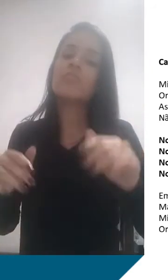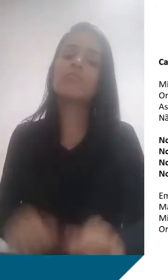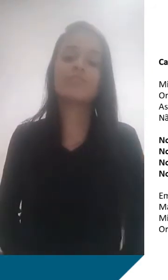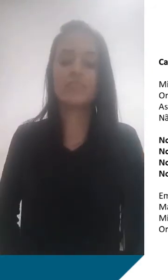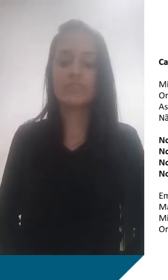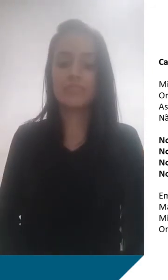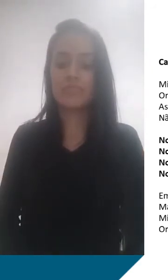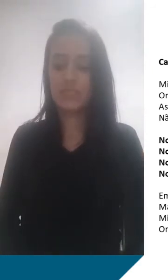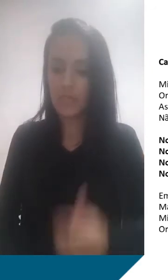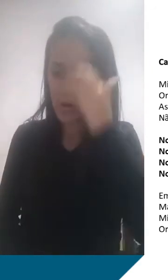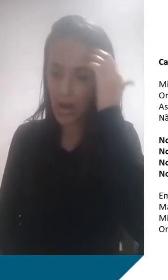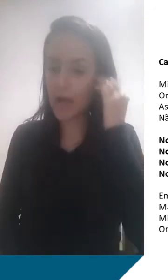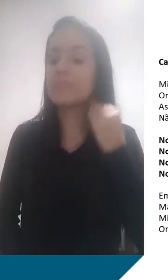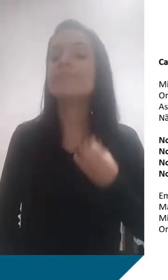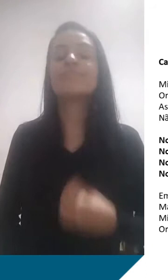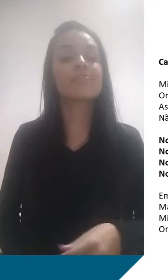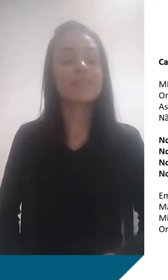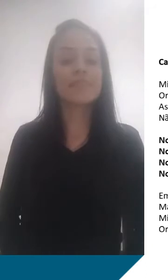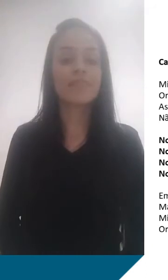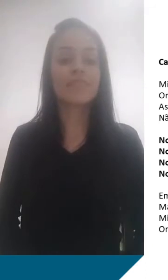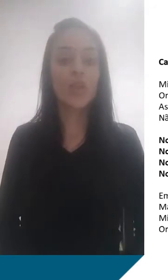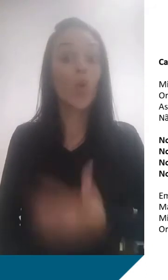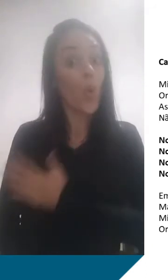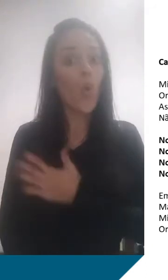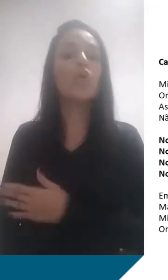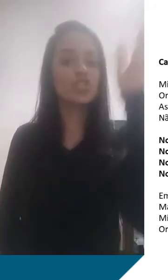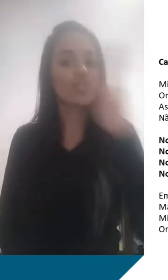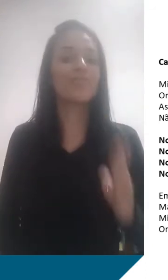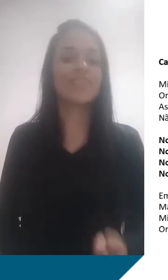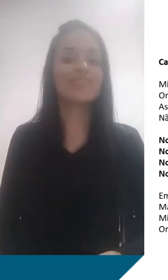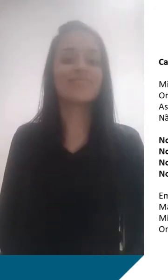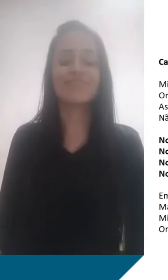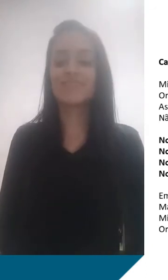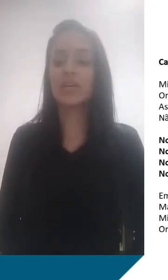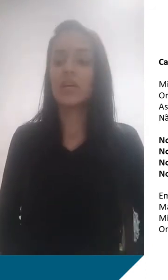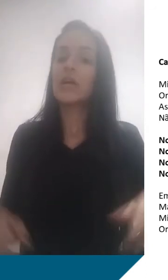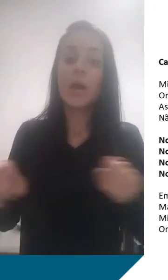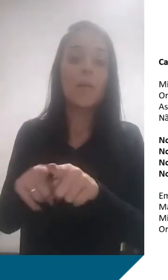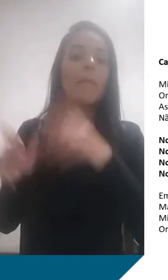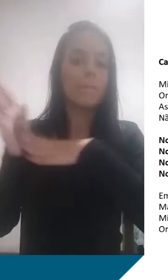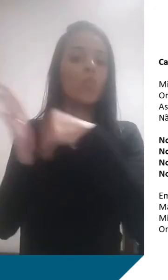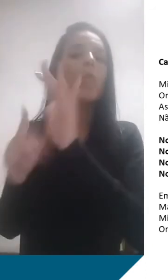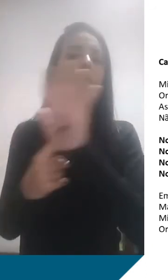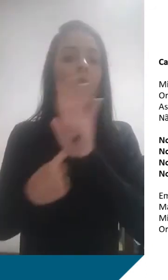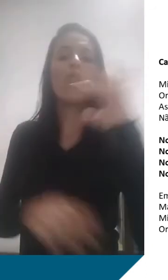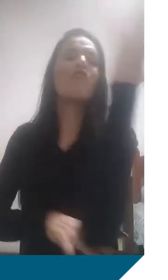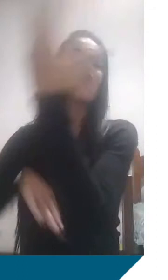Conde de Clark há essa valorização da floresta virgem do Brasil.